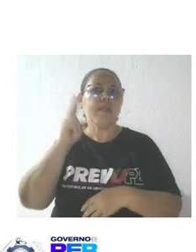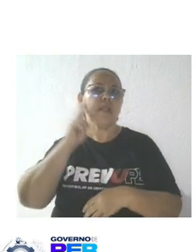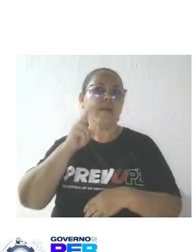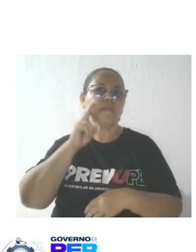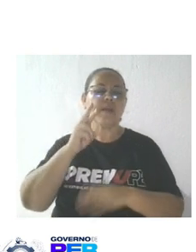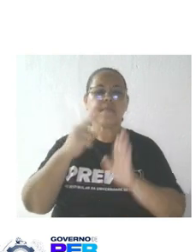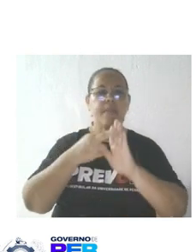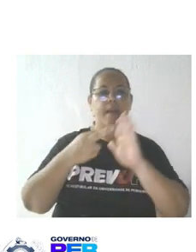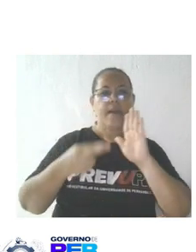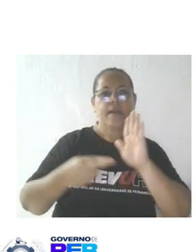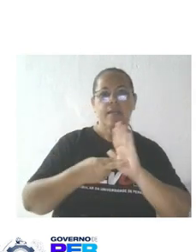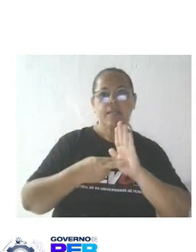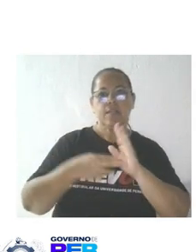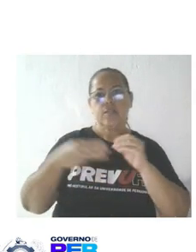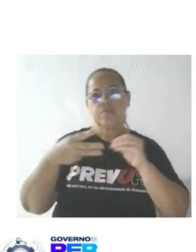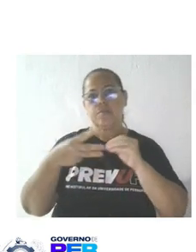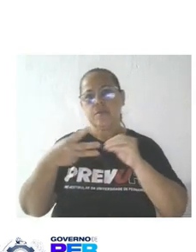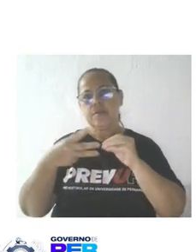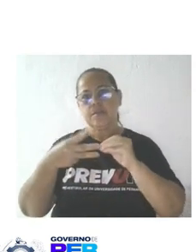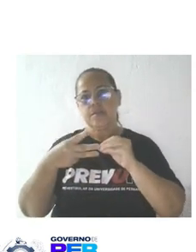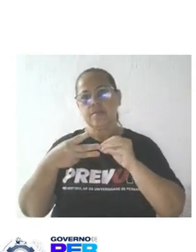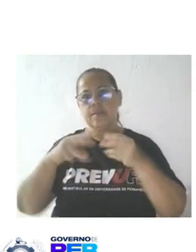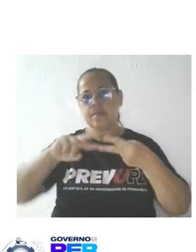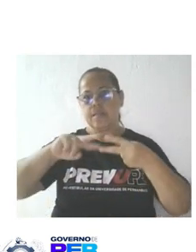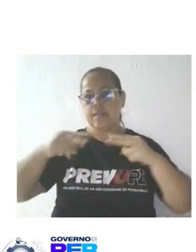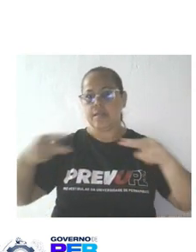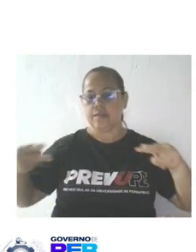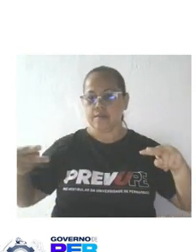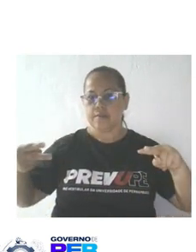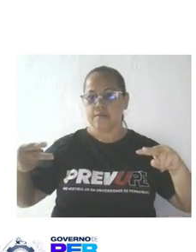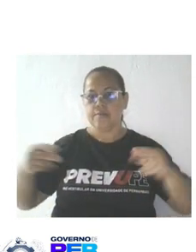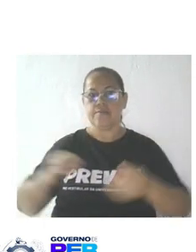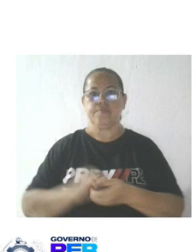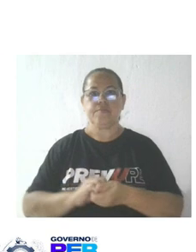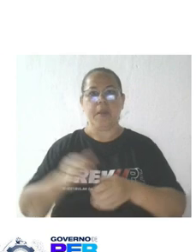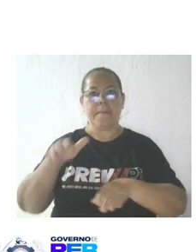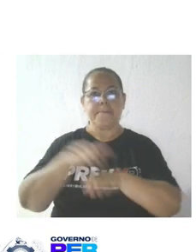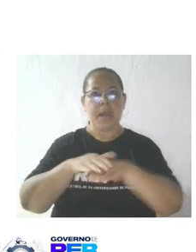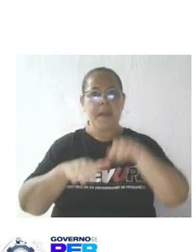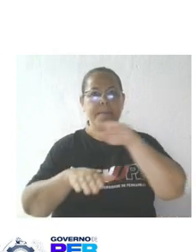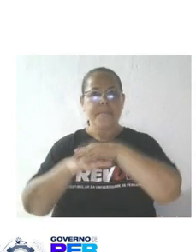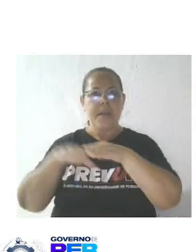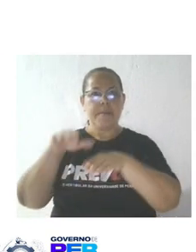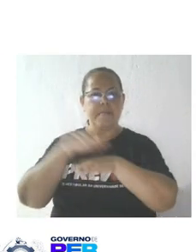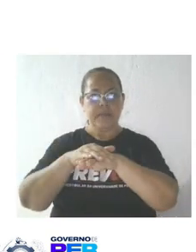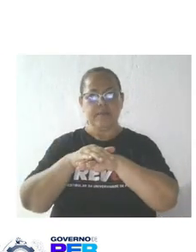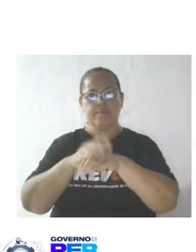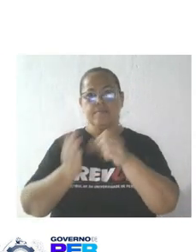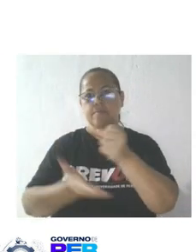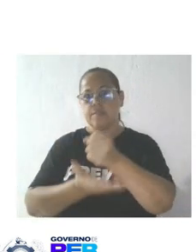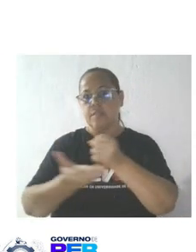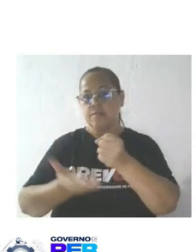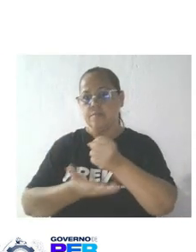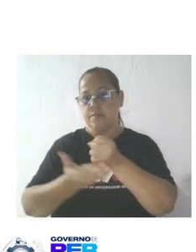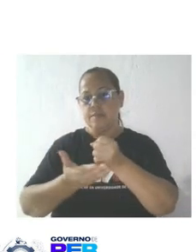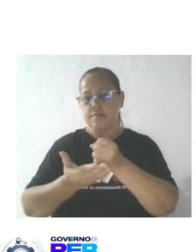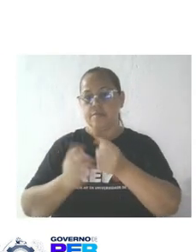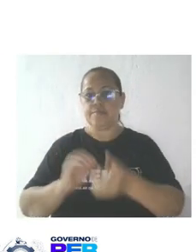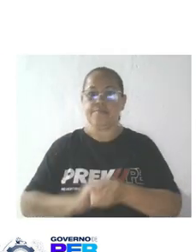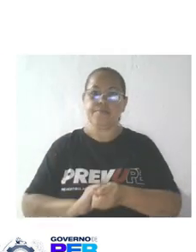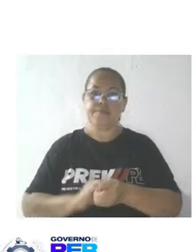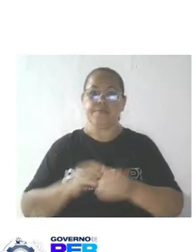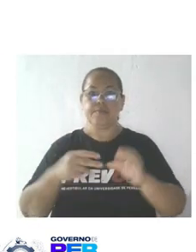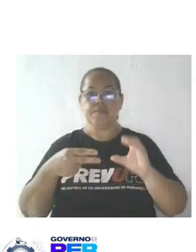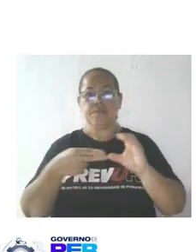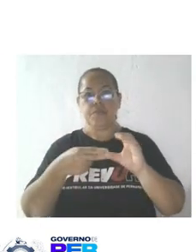da molécula DNA, que é chamada do emparelhamento das bases nitrogenadas. Quando uma citosina